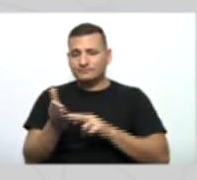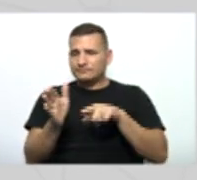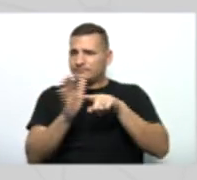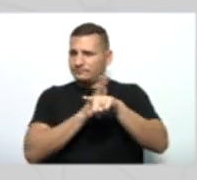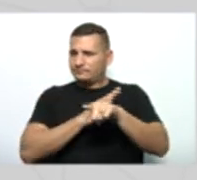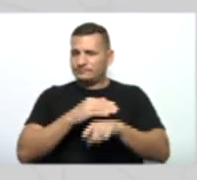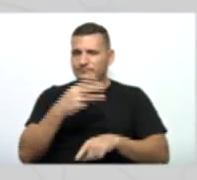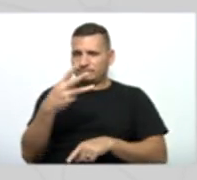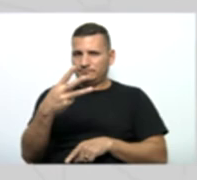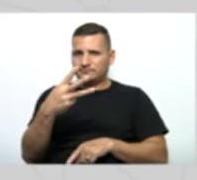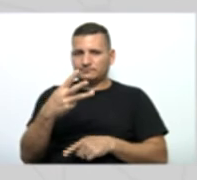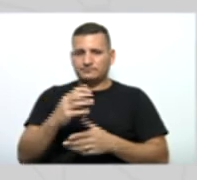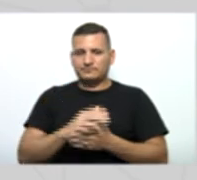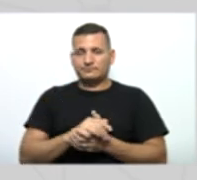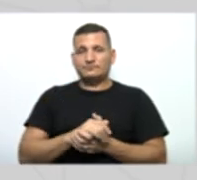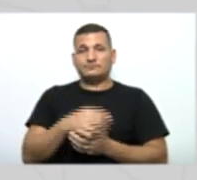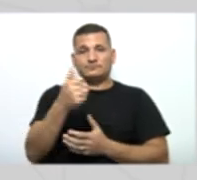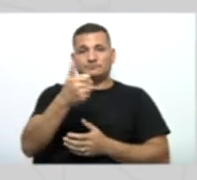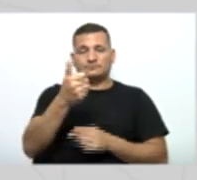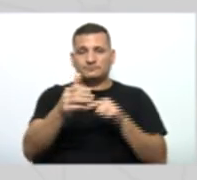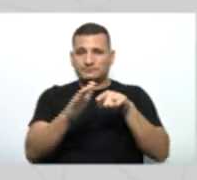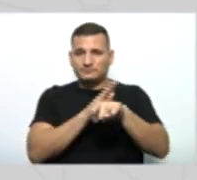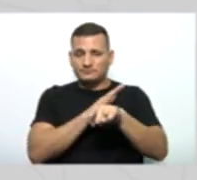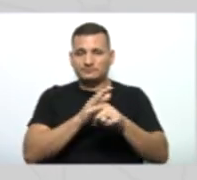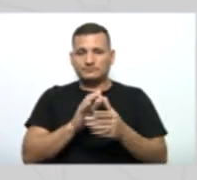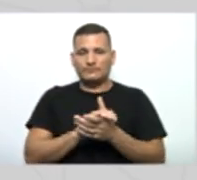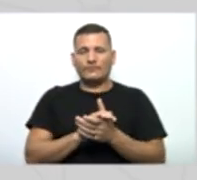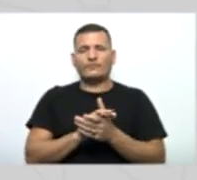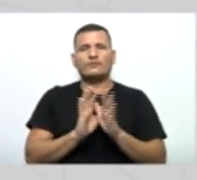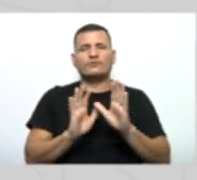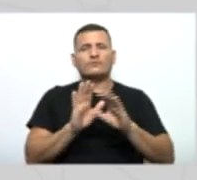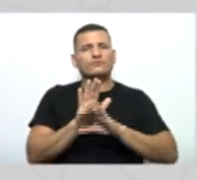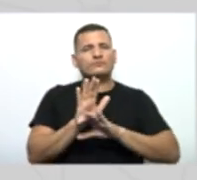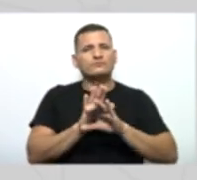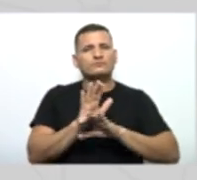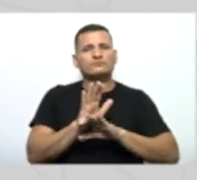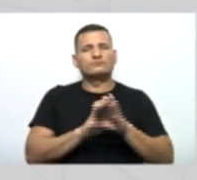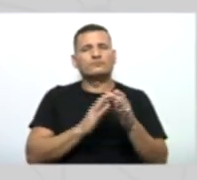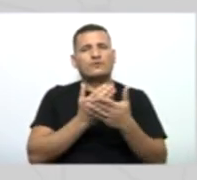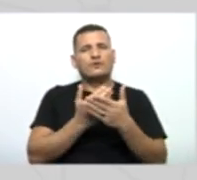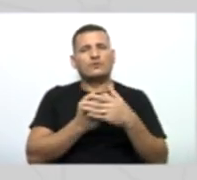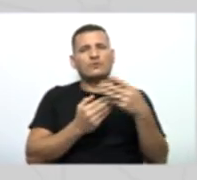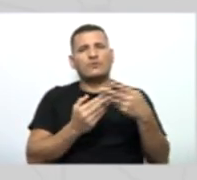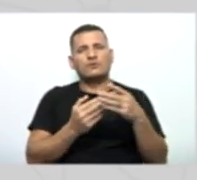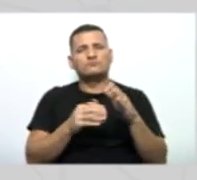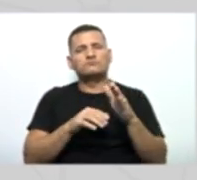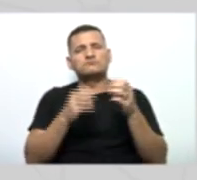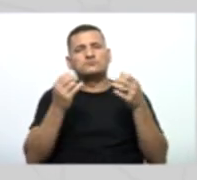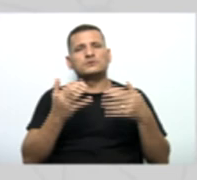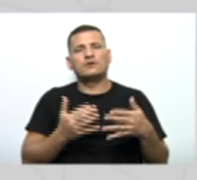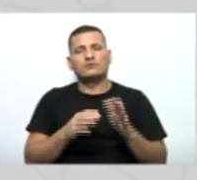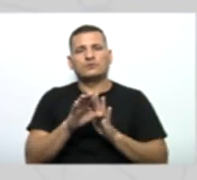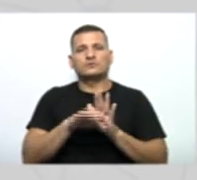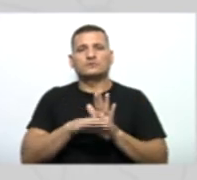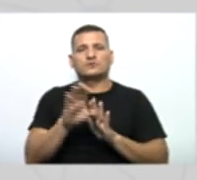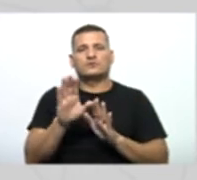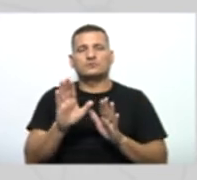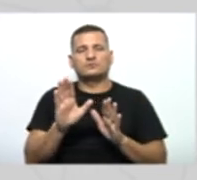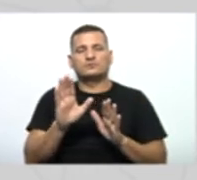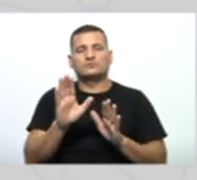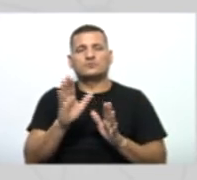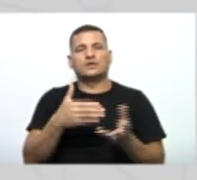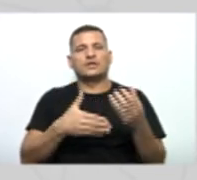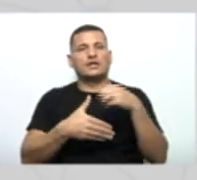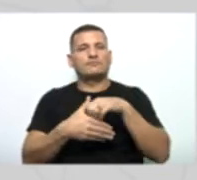1. Baseado nos conceitos abordados na aula 4, explique o conceito de encapsulamento na linguagem de programação